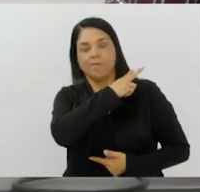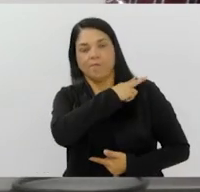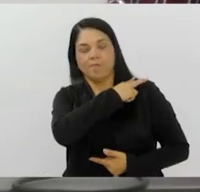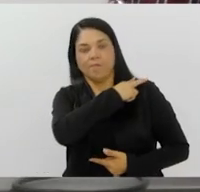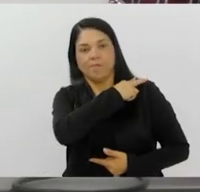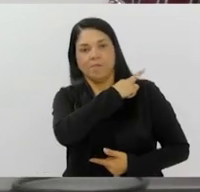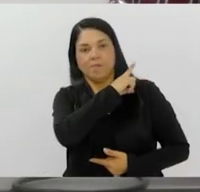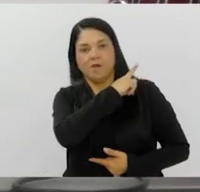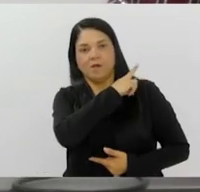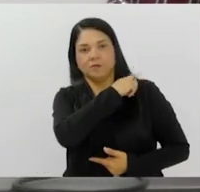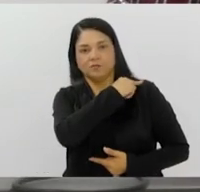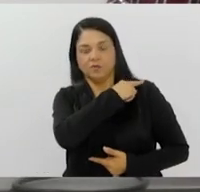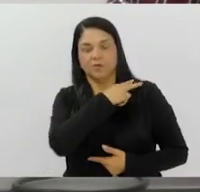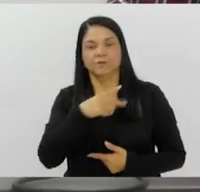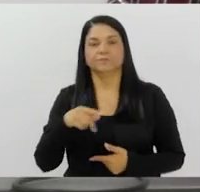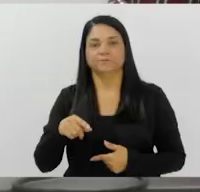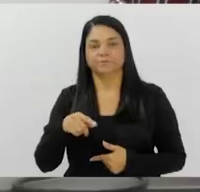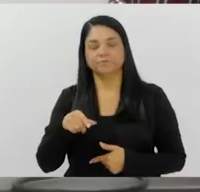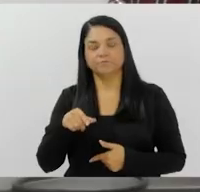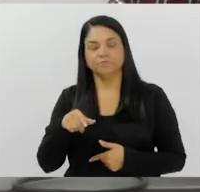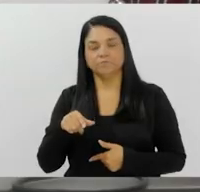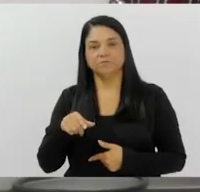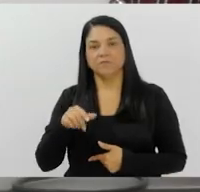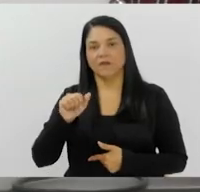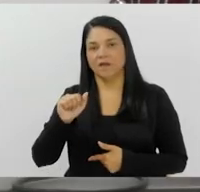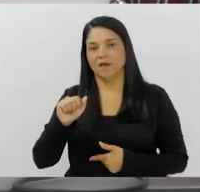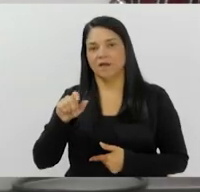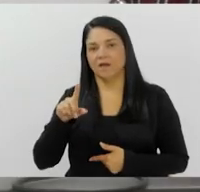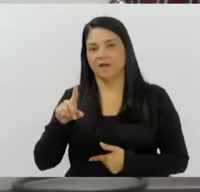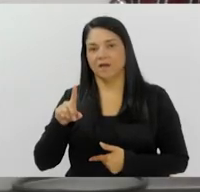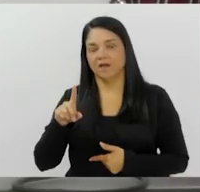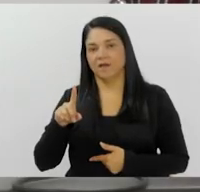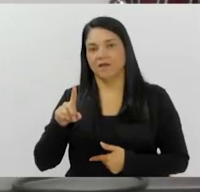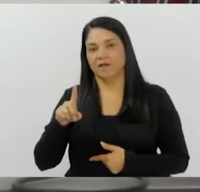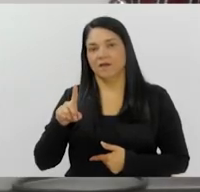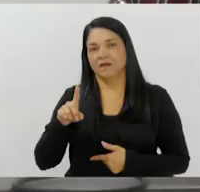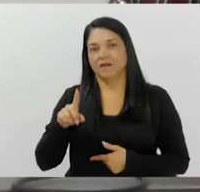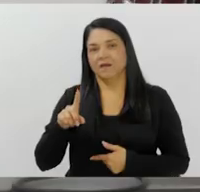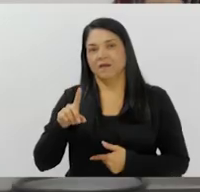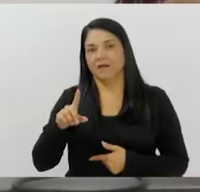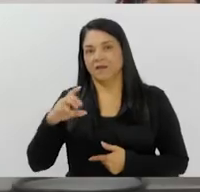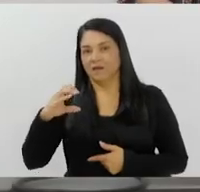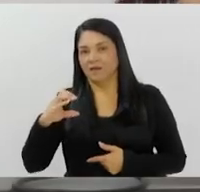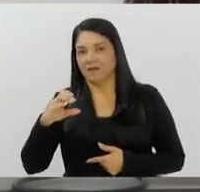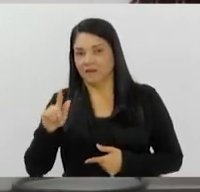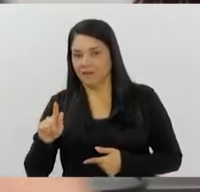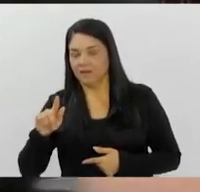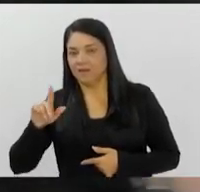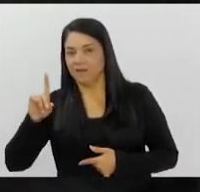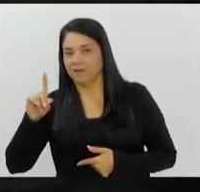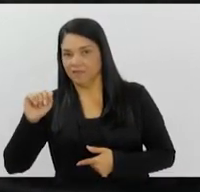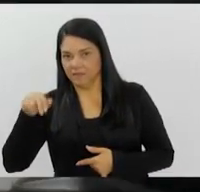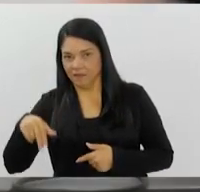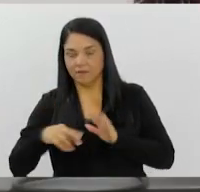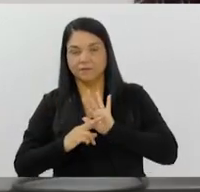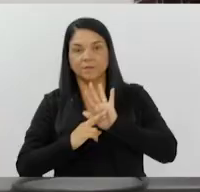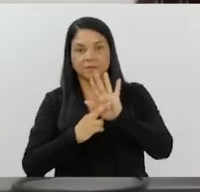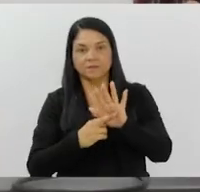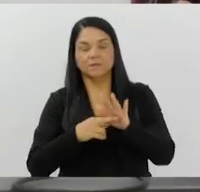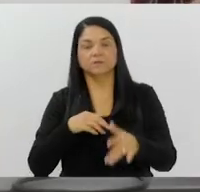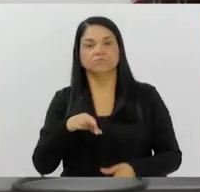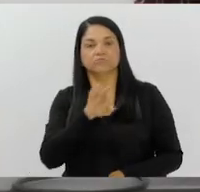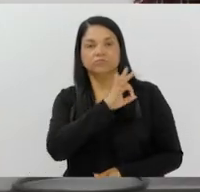fundo são representando estão representando a a a instituição PM que veio aqui e